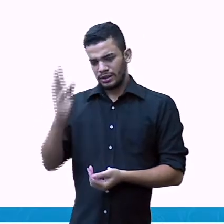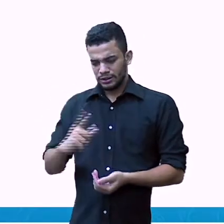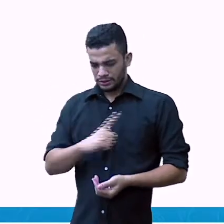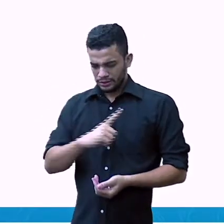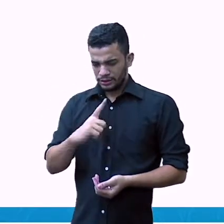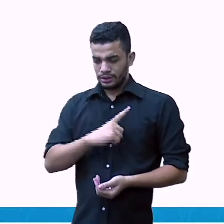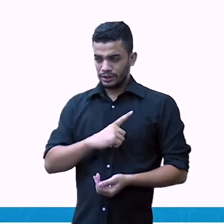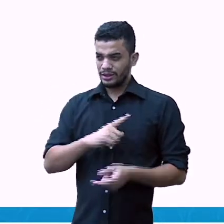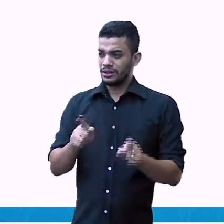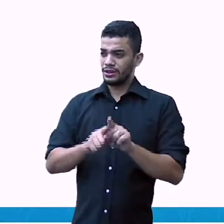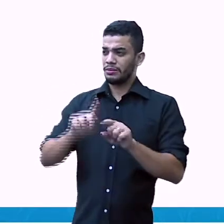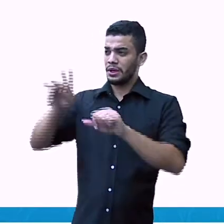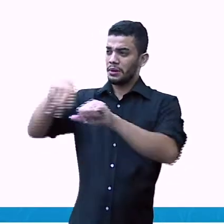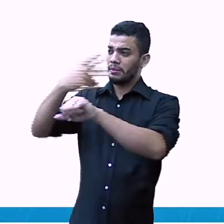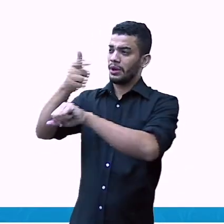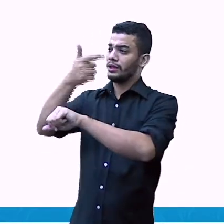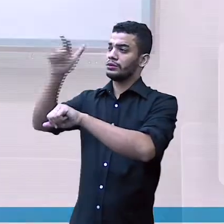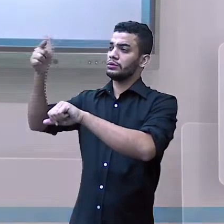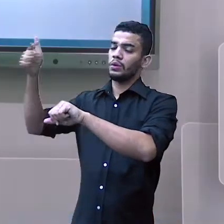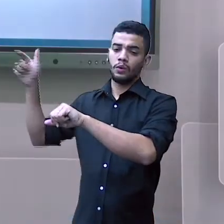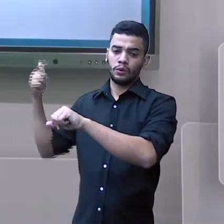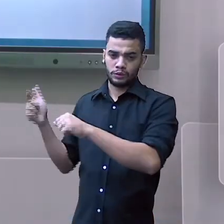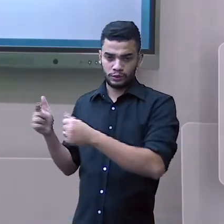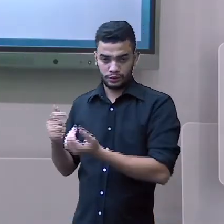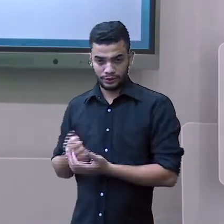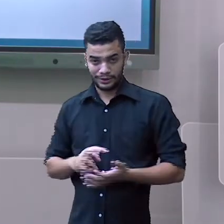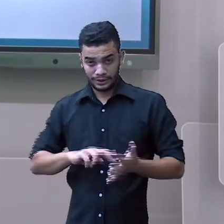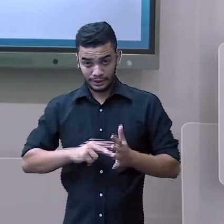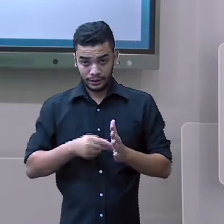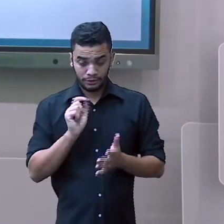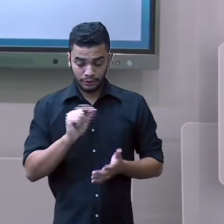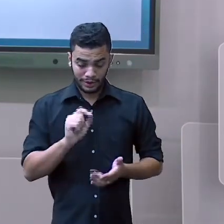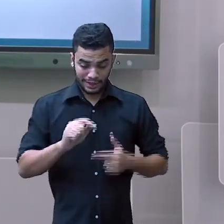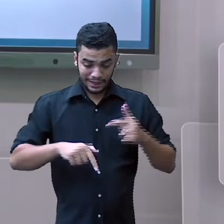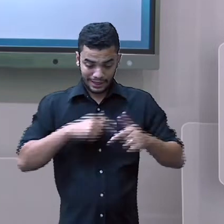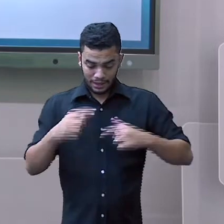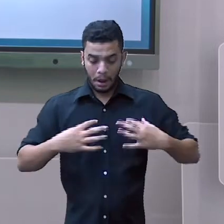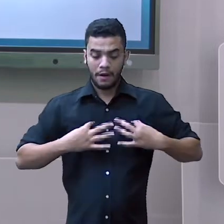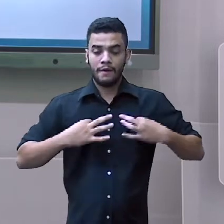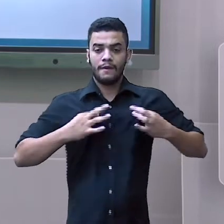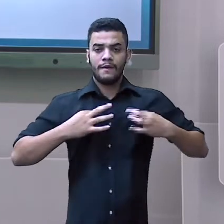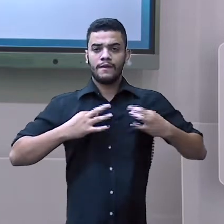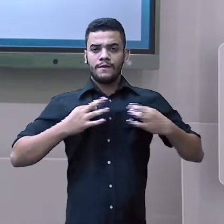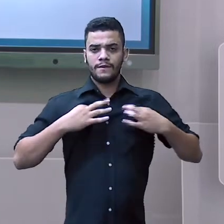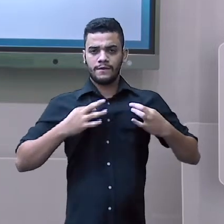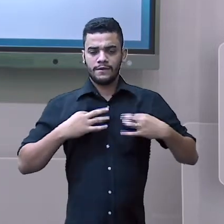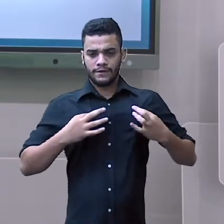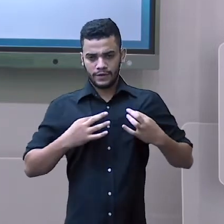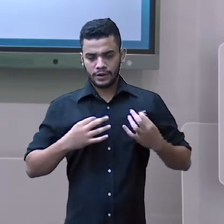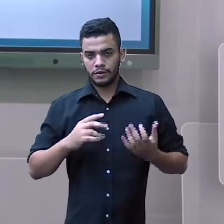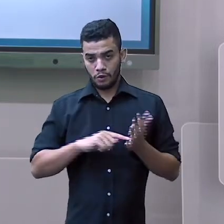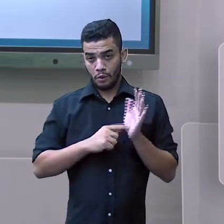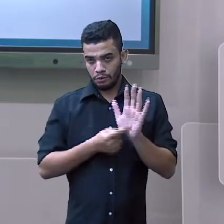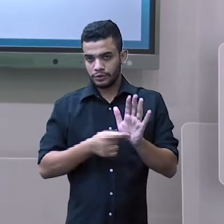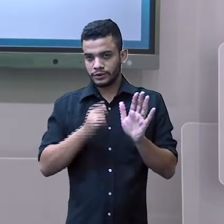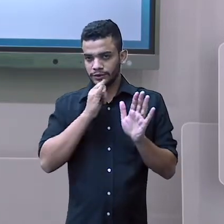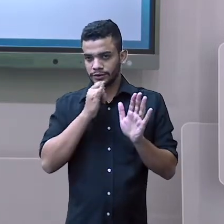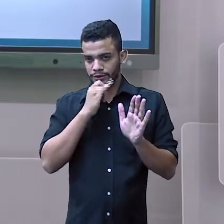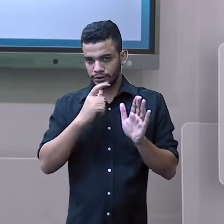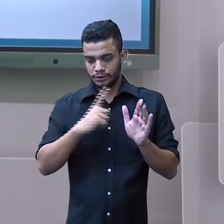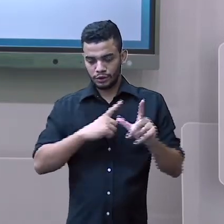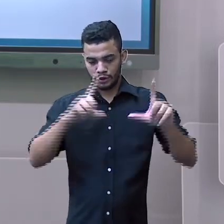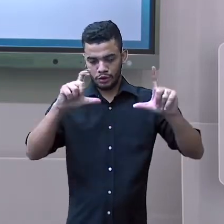muito a crescer. Esse trabalho voluntário, eu vou dar alguns exemplos através de algumas imagens. Nós temos na